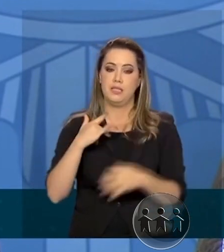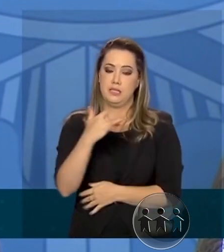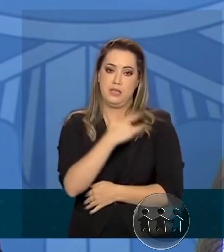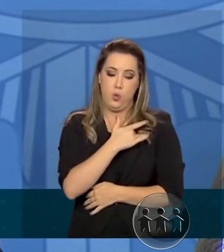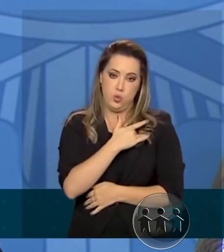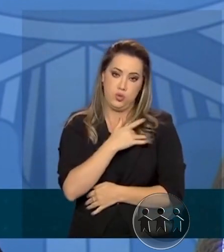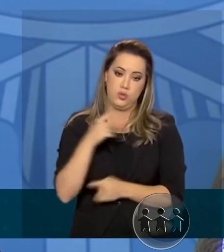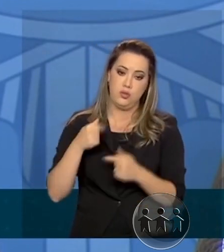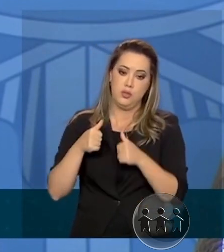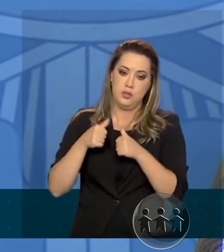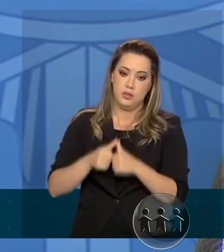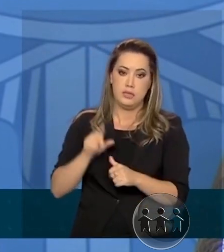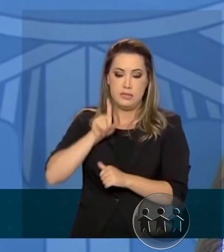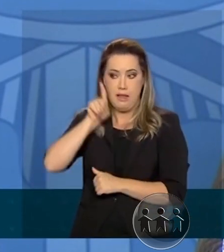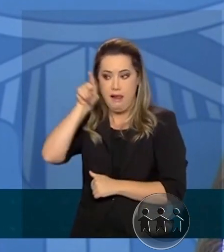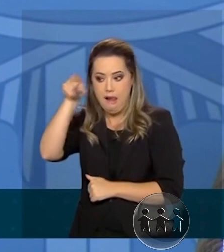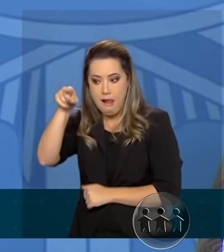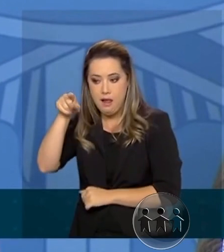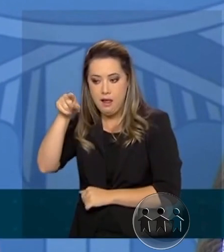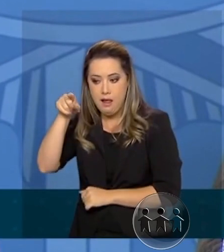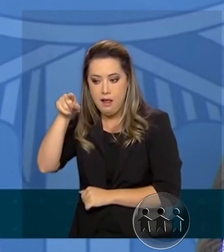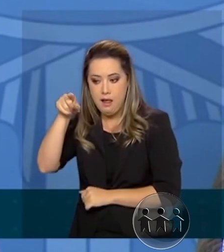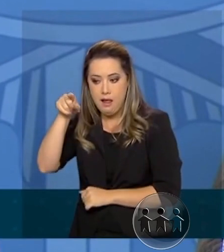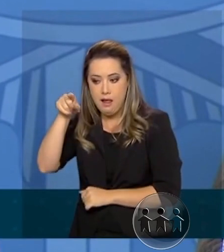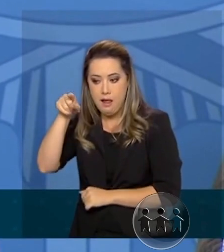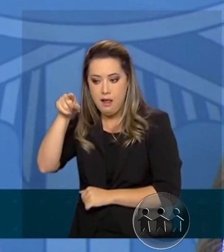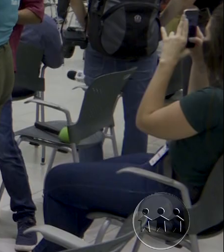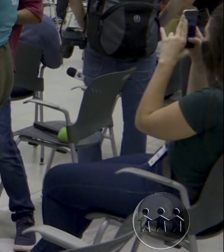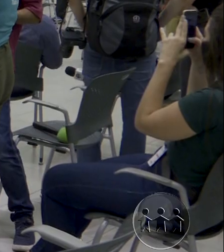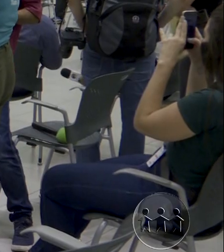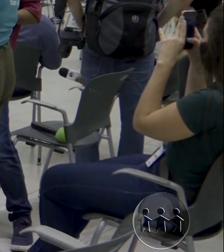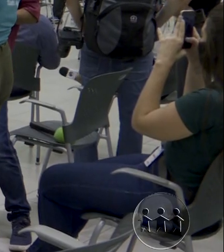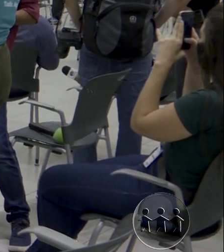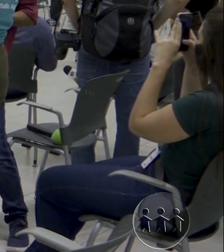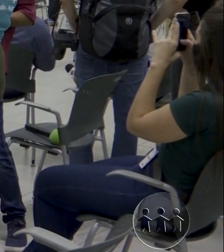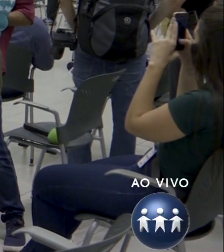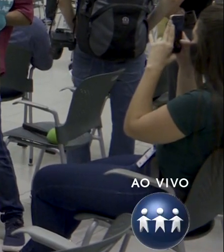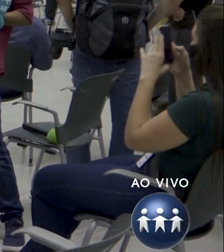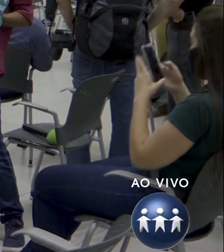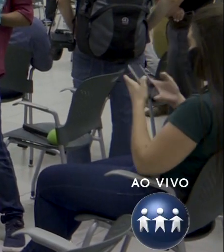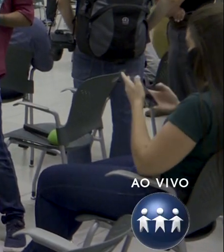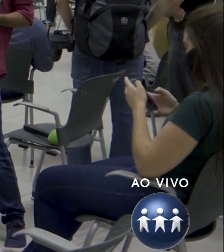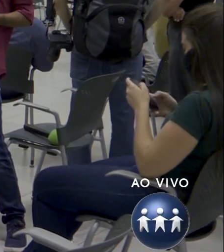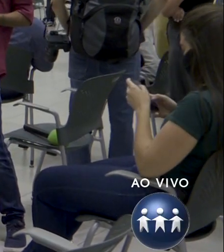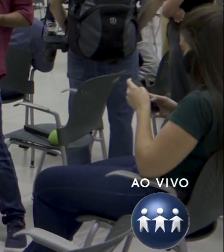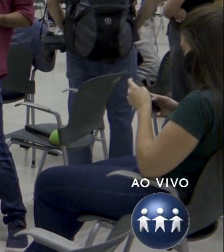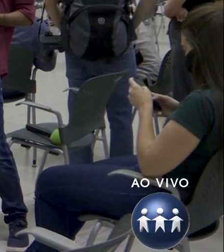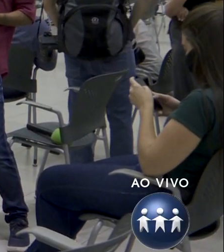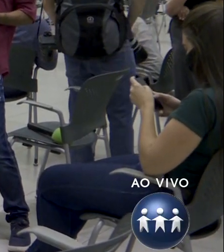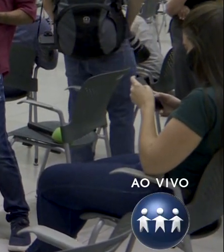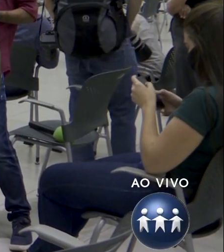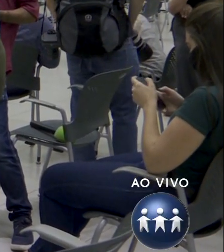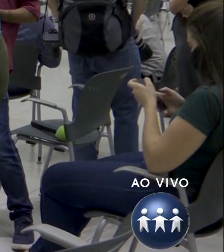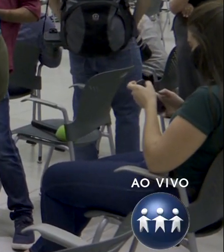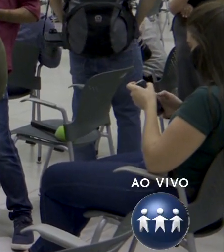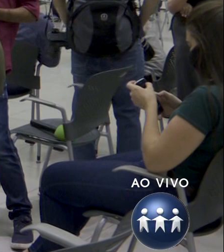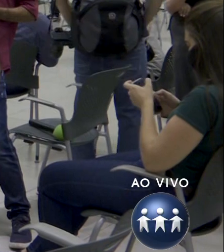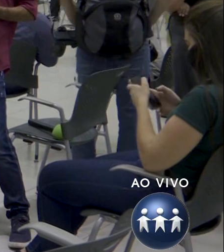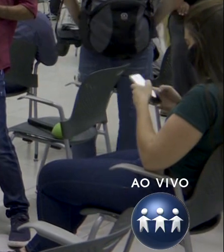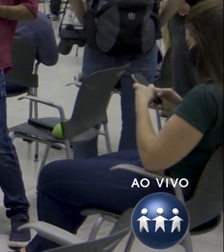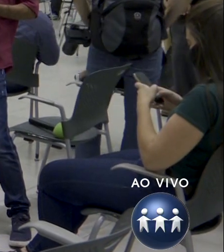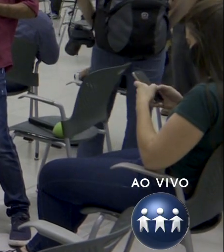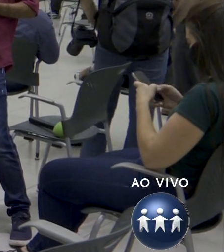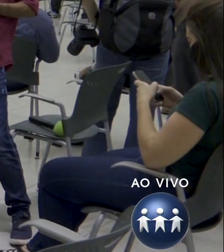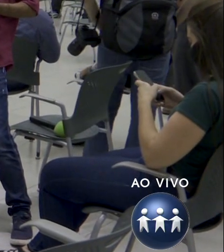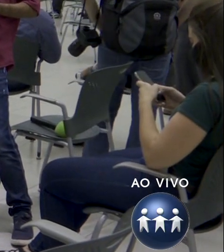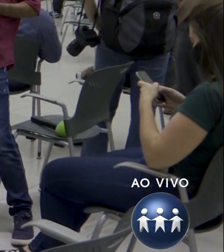que está lá no estado do Amazonas. O governador disse também que a situação de